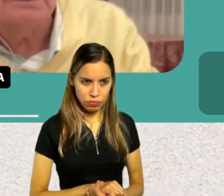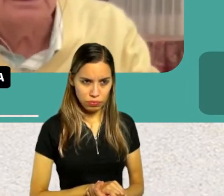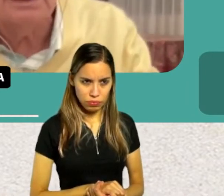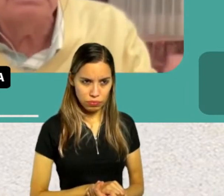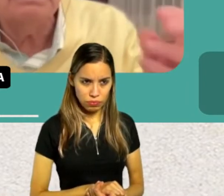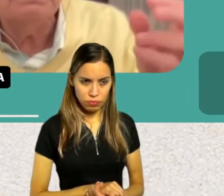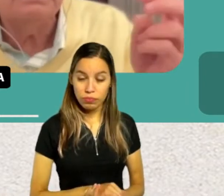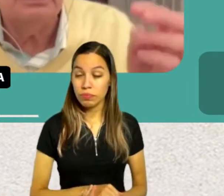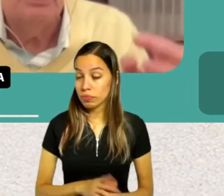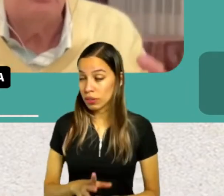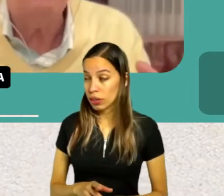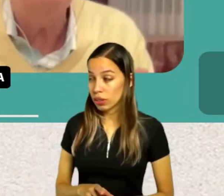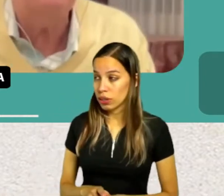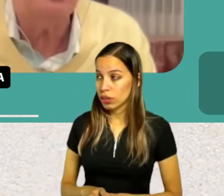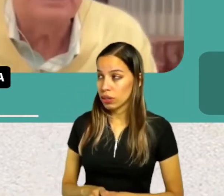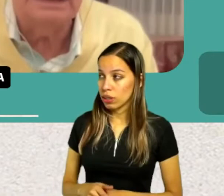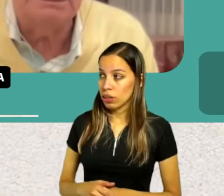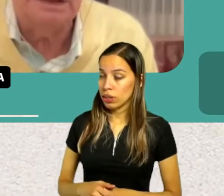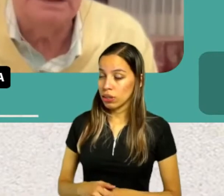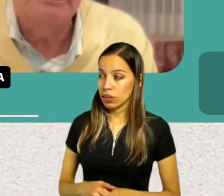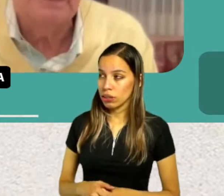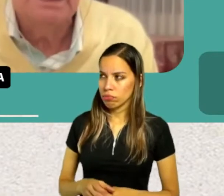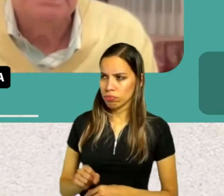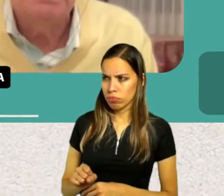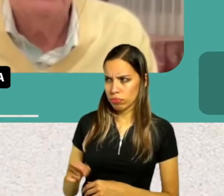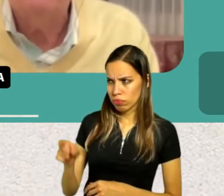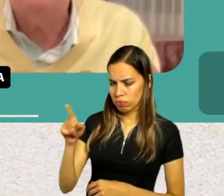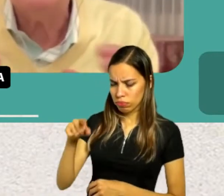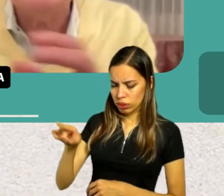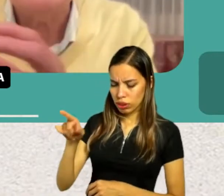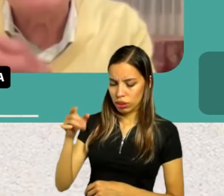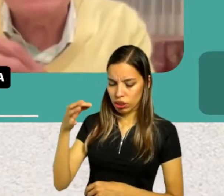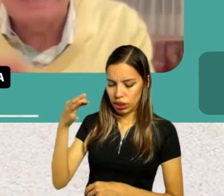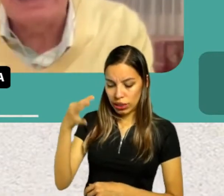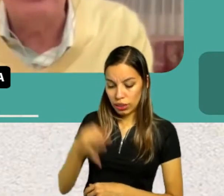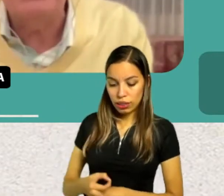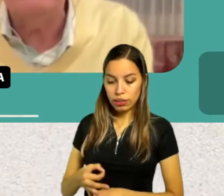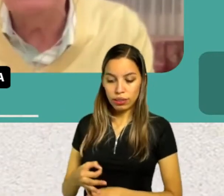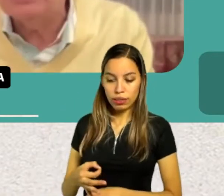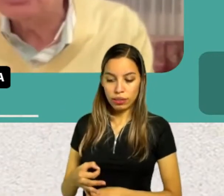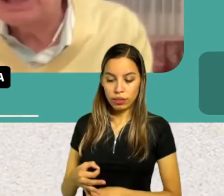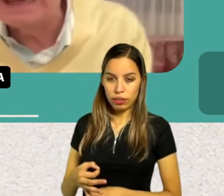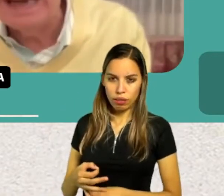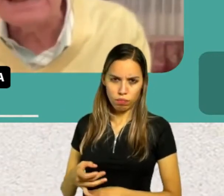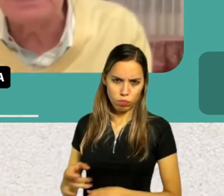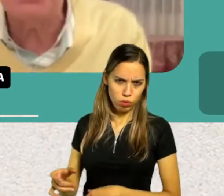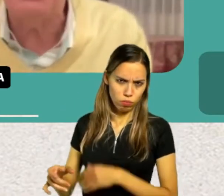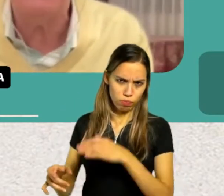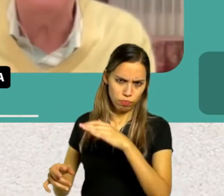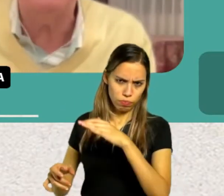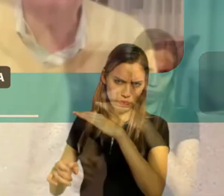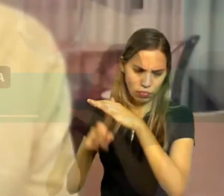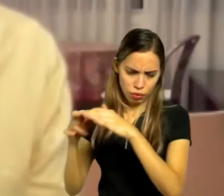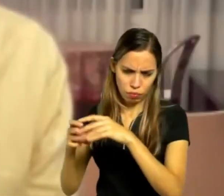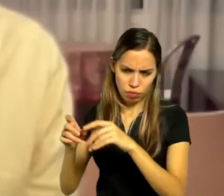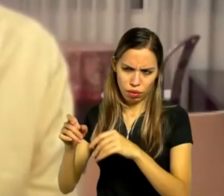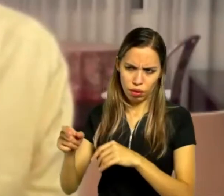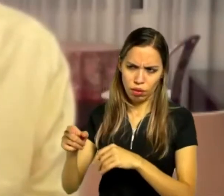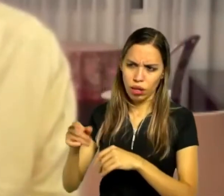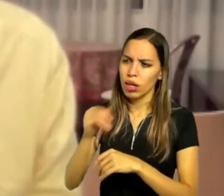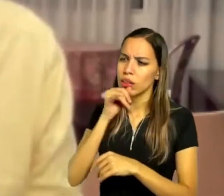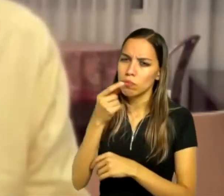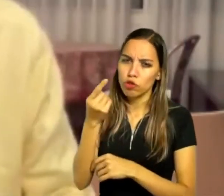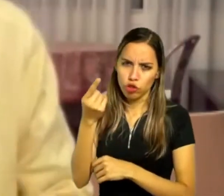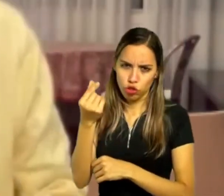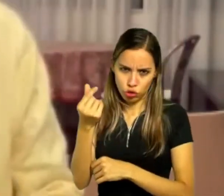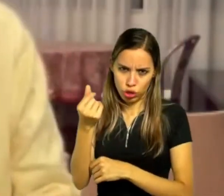instituição ou que um programa fosse sério, que o dinheiro chegasse nas pessoas, que as